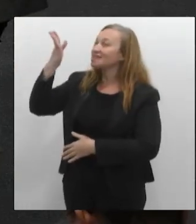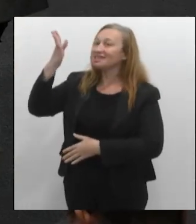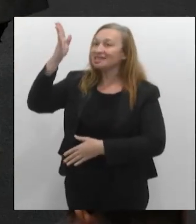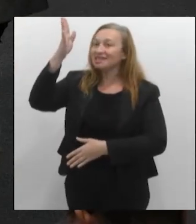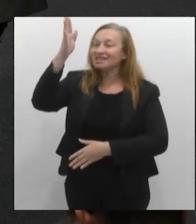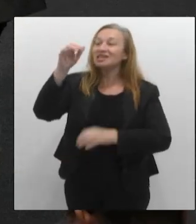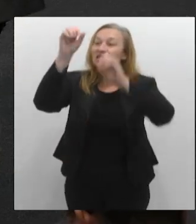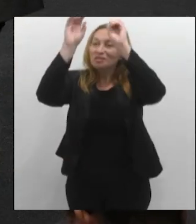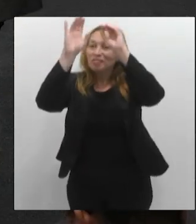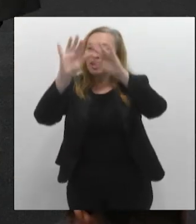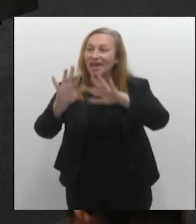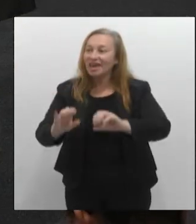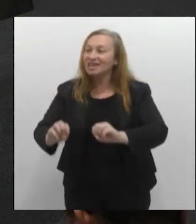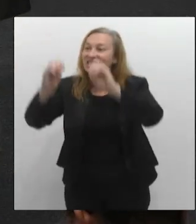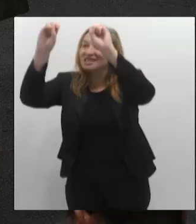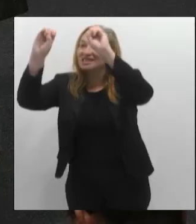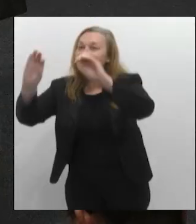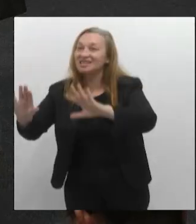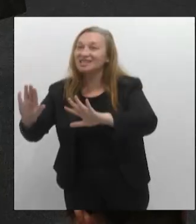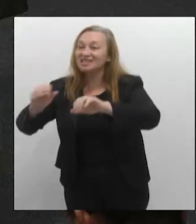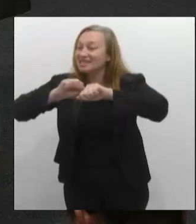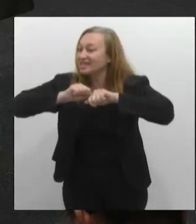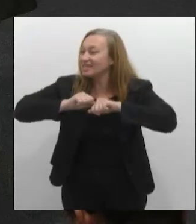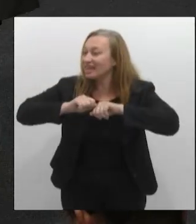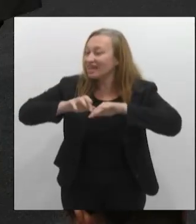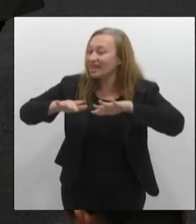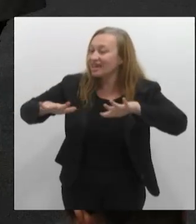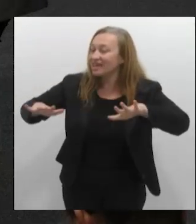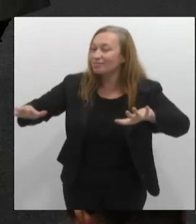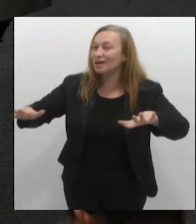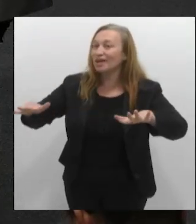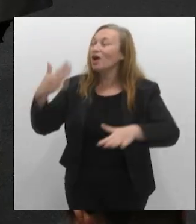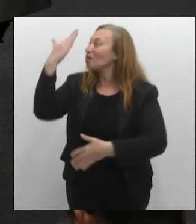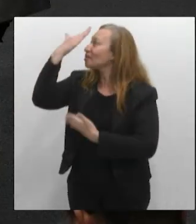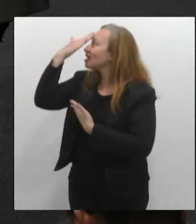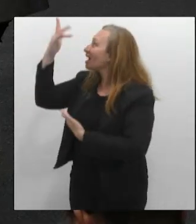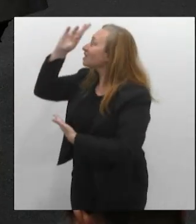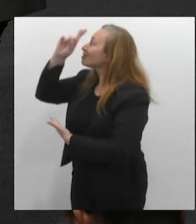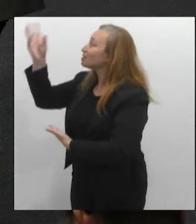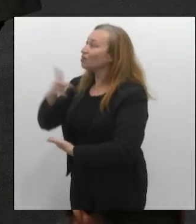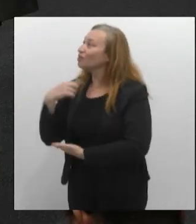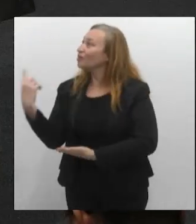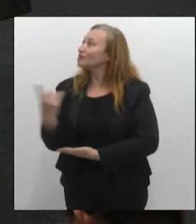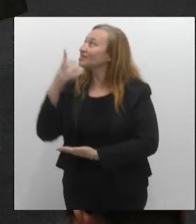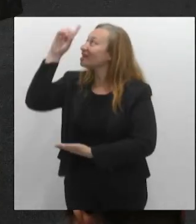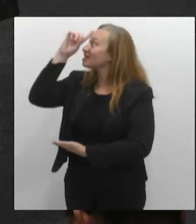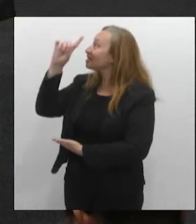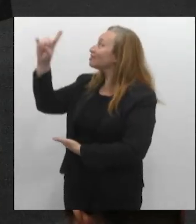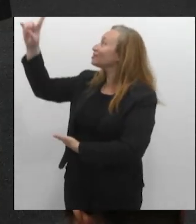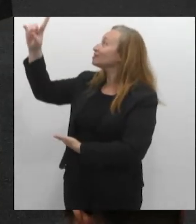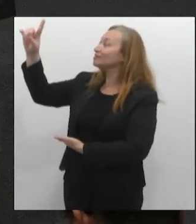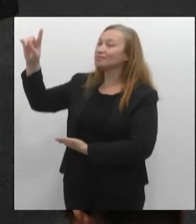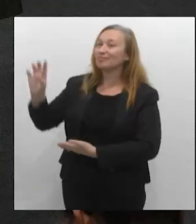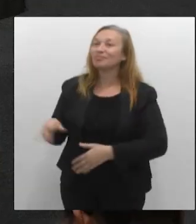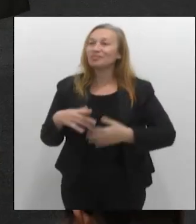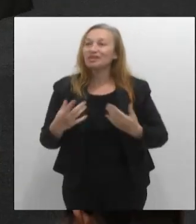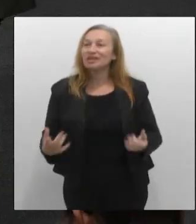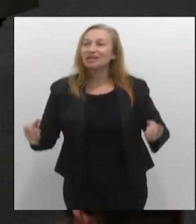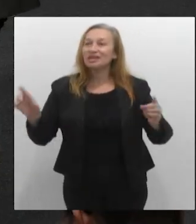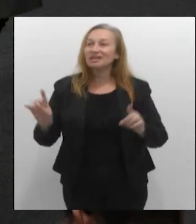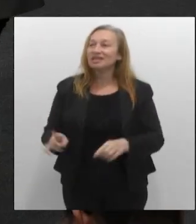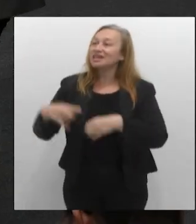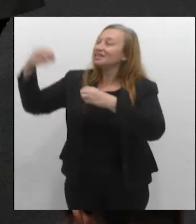tantos benefícios. Obrigado, Senhor e nosso Deus.